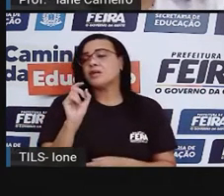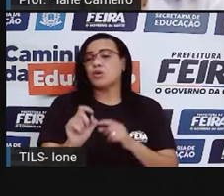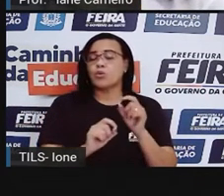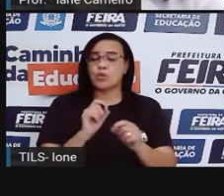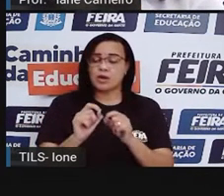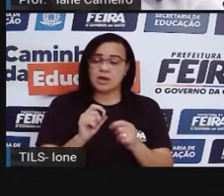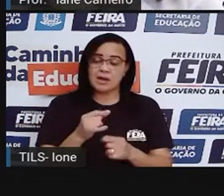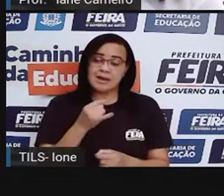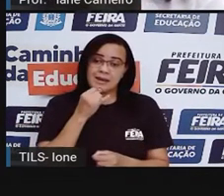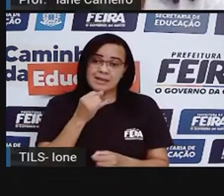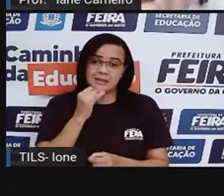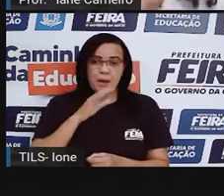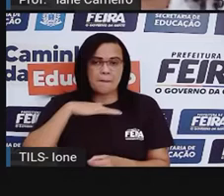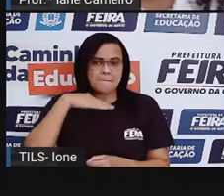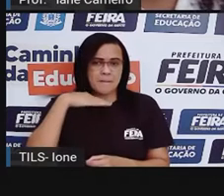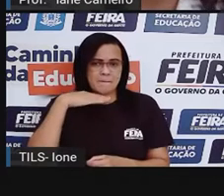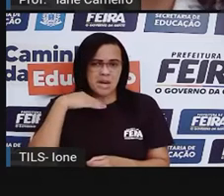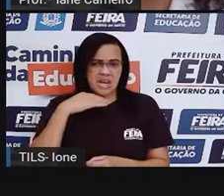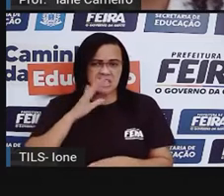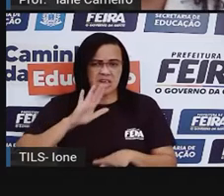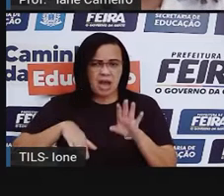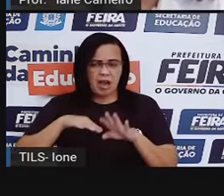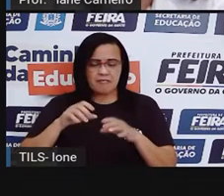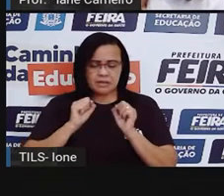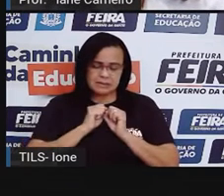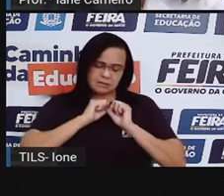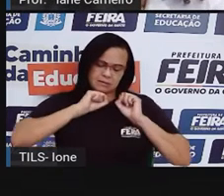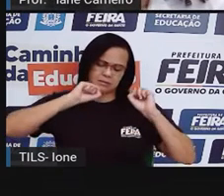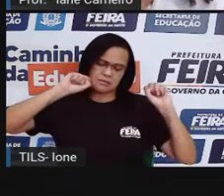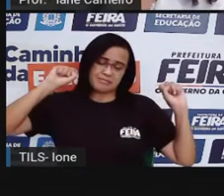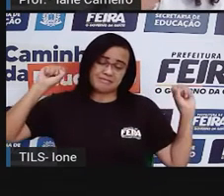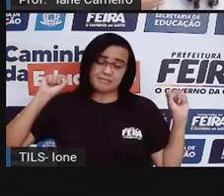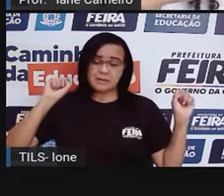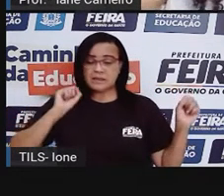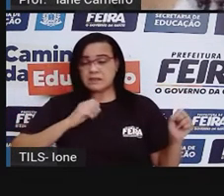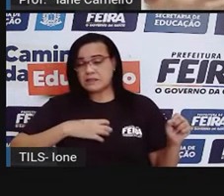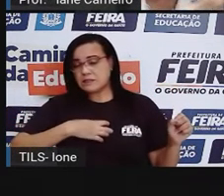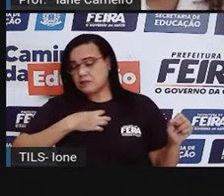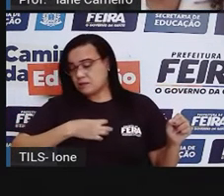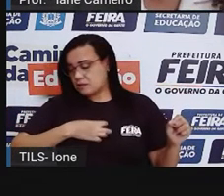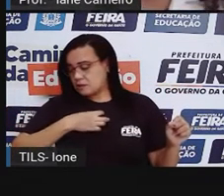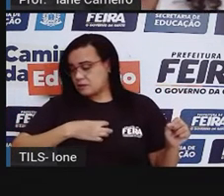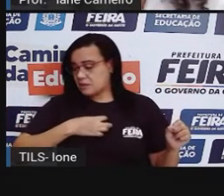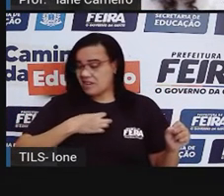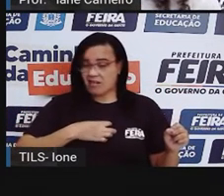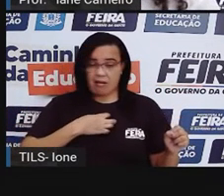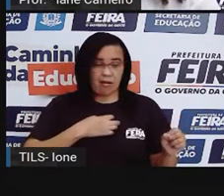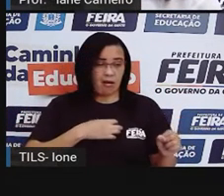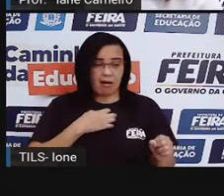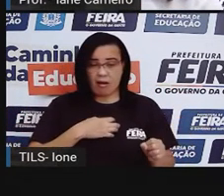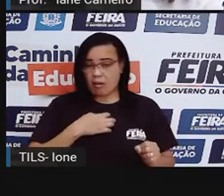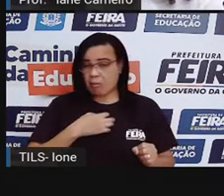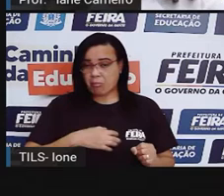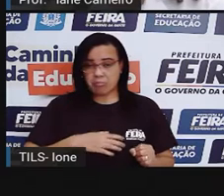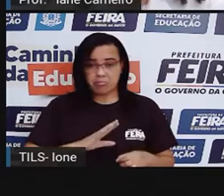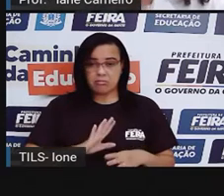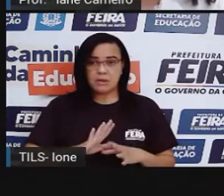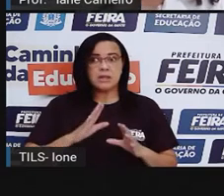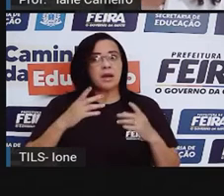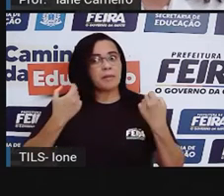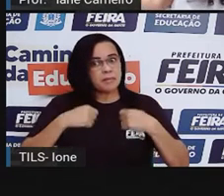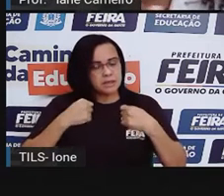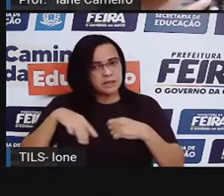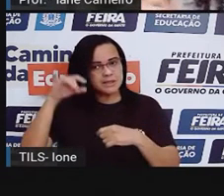assim, zangada, com algum problema, né? Você vai evitar fazer alguma brincadeira desagradável com ela, né? Você